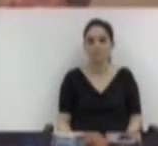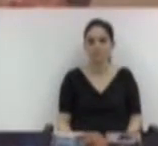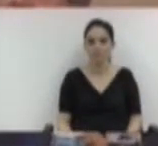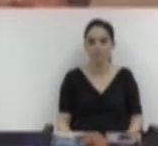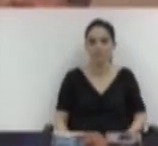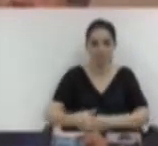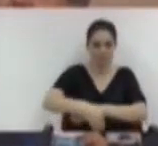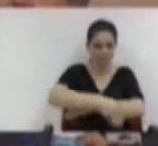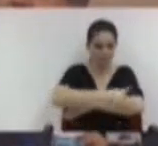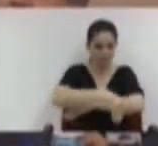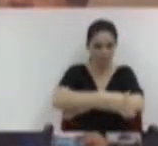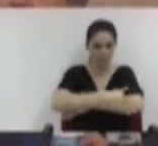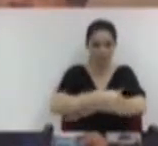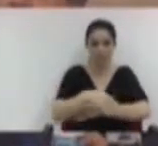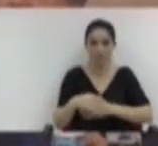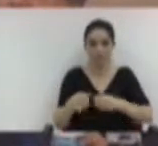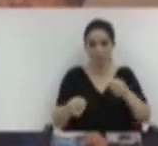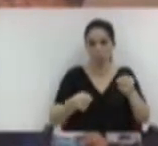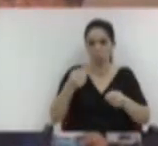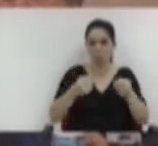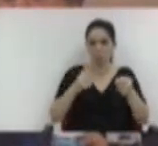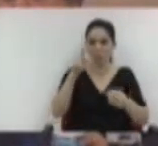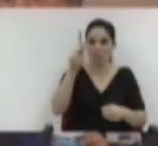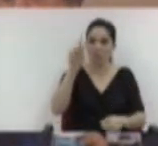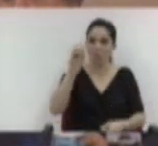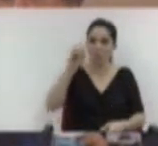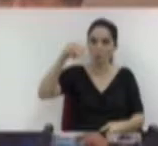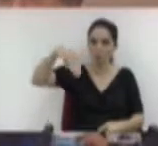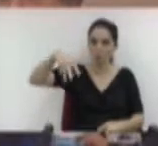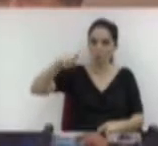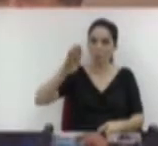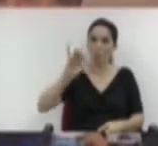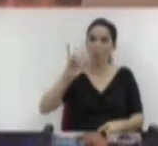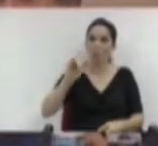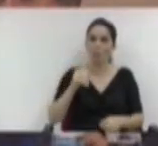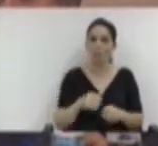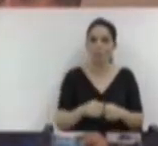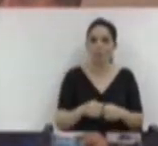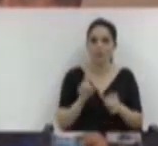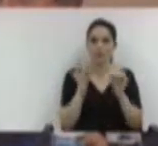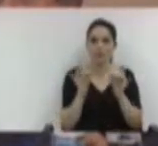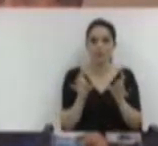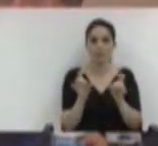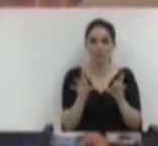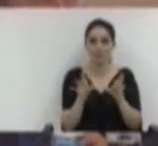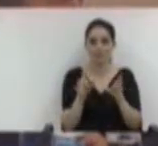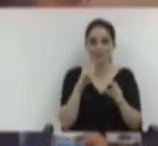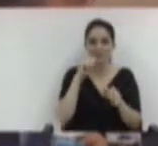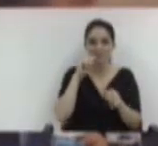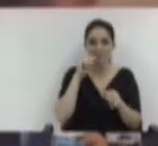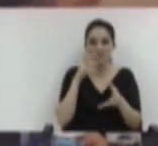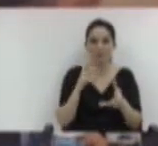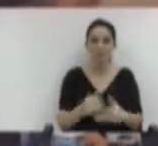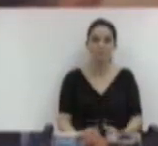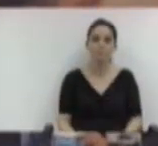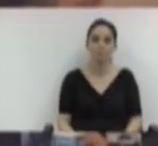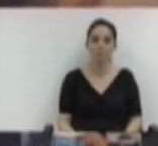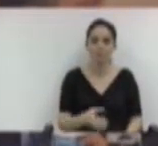Perua Kombi, que o rapaz vendia lá, até o senhor morreu, caldo de cana, a perua Kombi ficava coberta pela água.